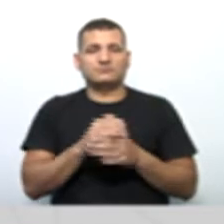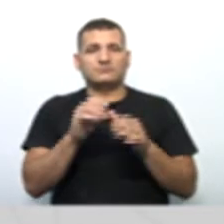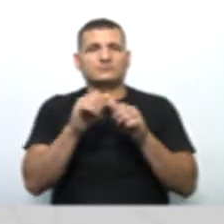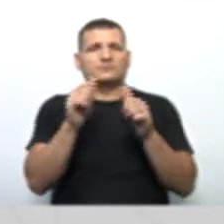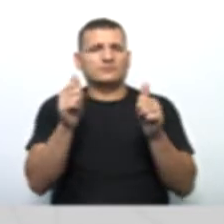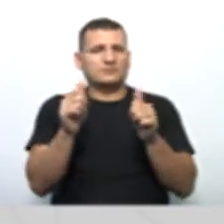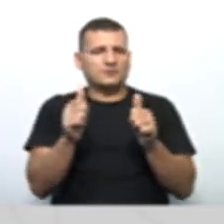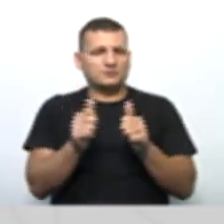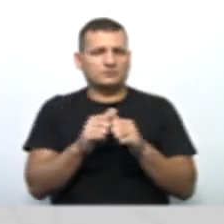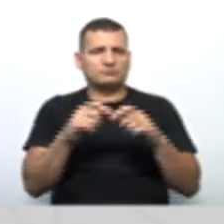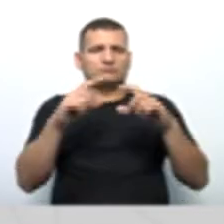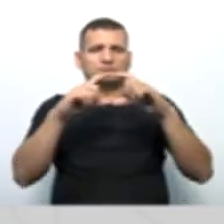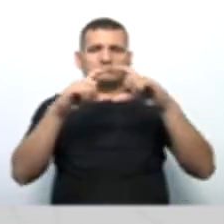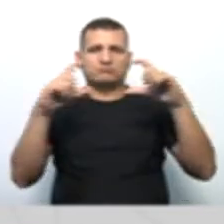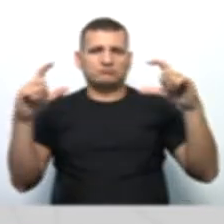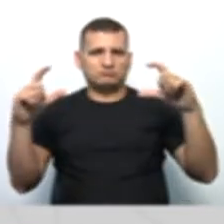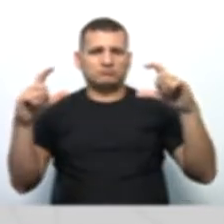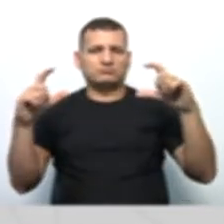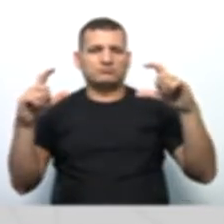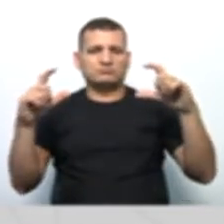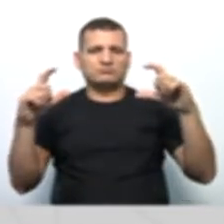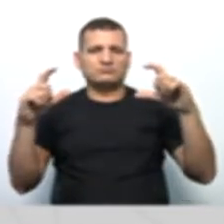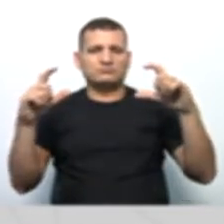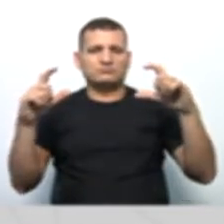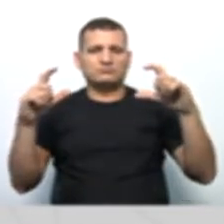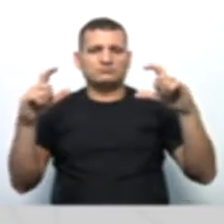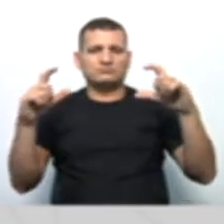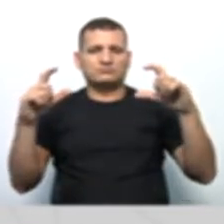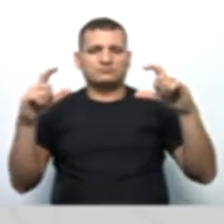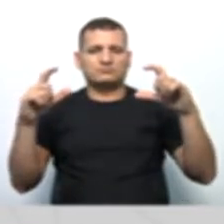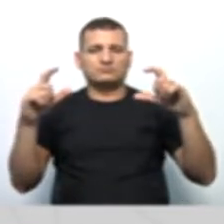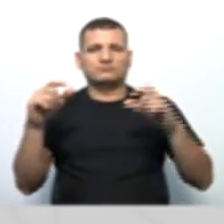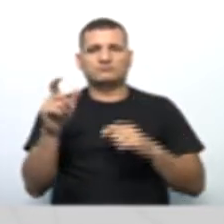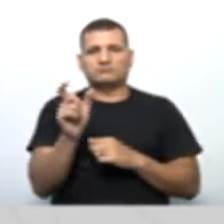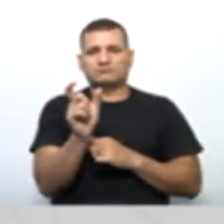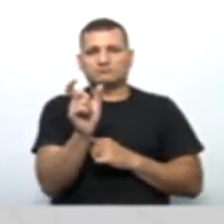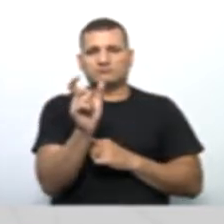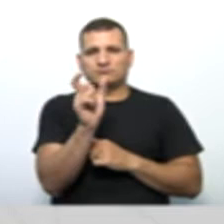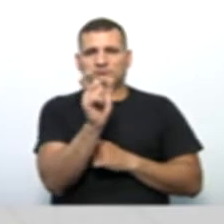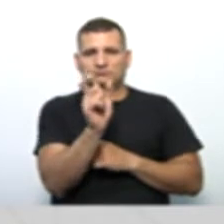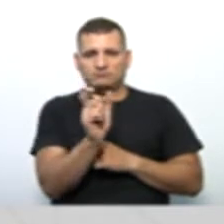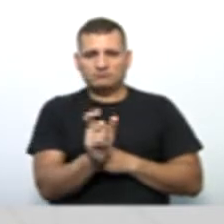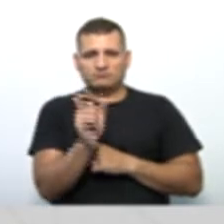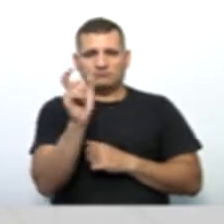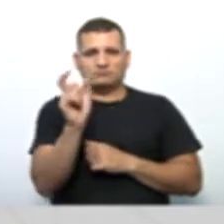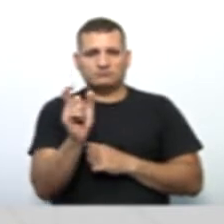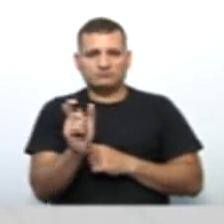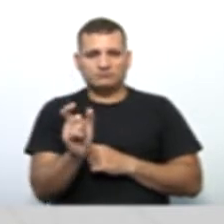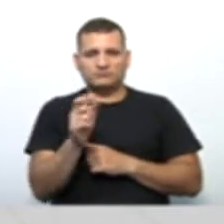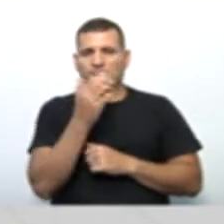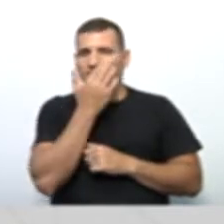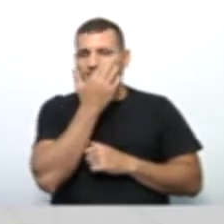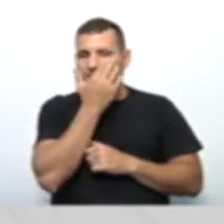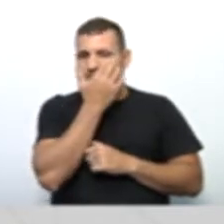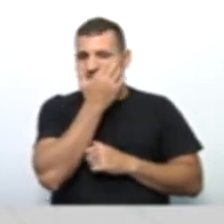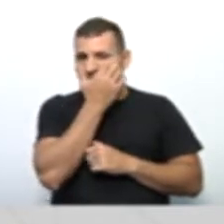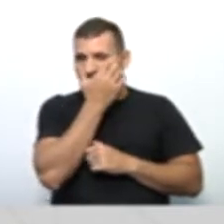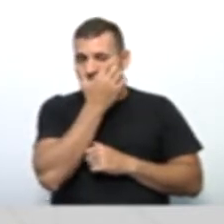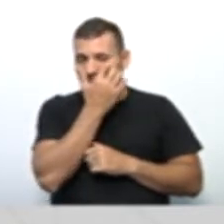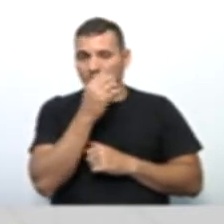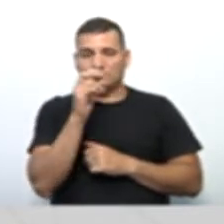imagem mais interessante para chamar a atenção e os zetas de portfólio aqui novamente e no 5 na outra